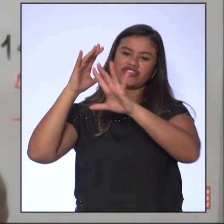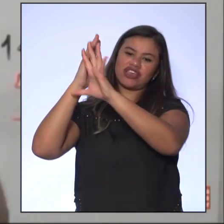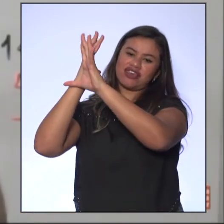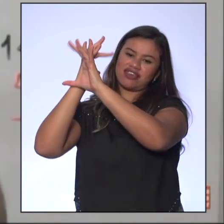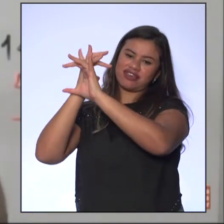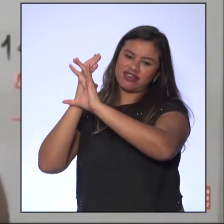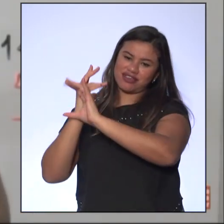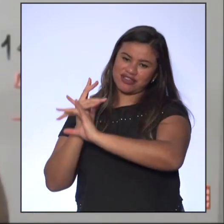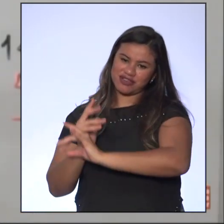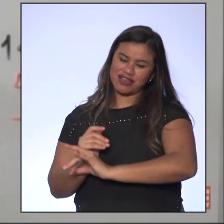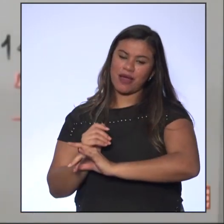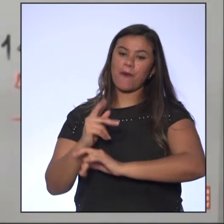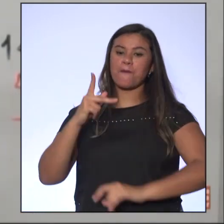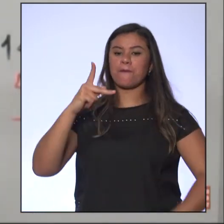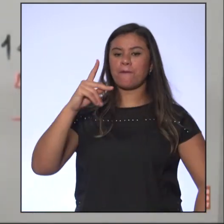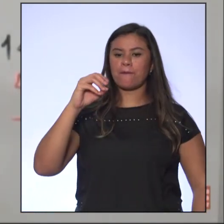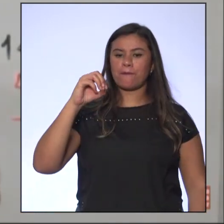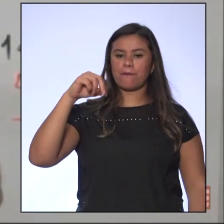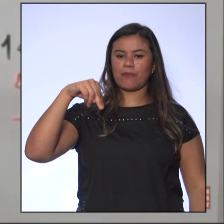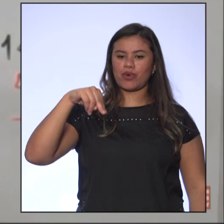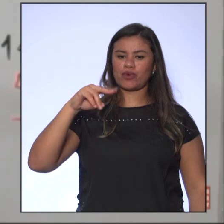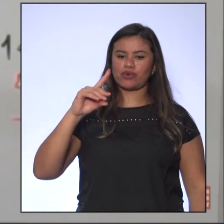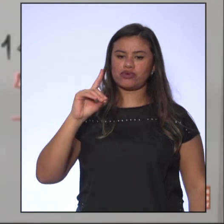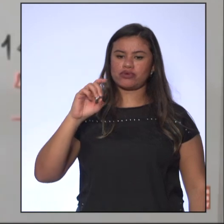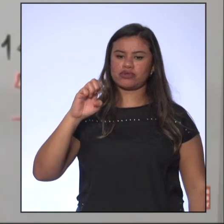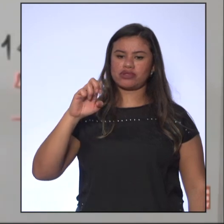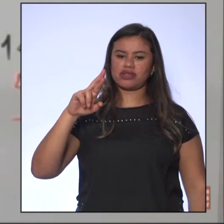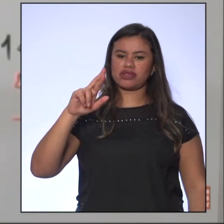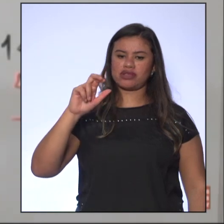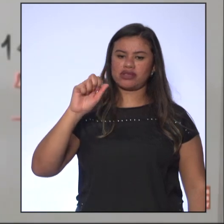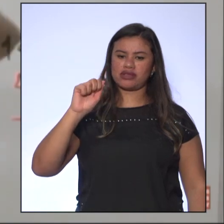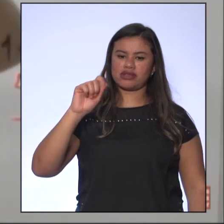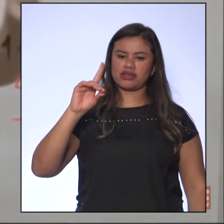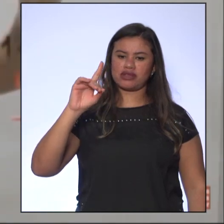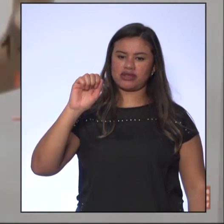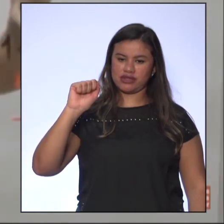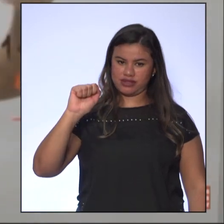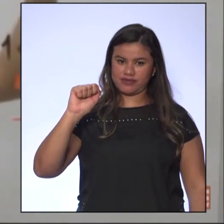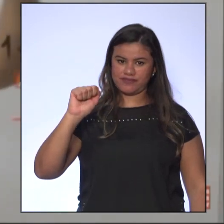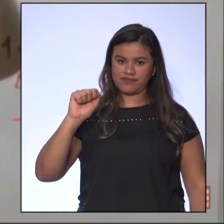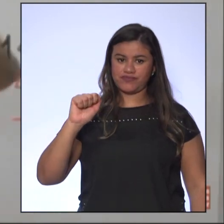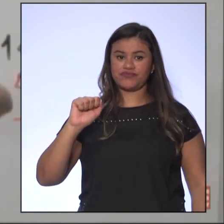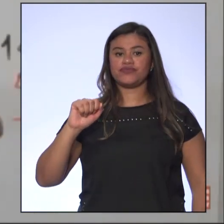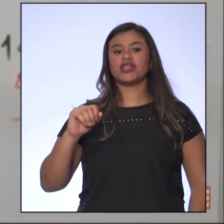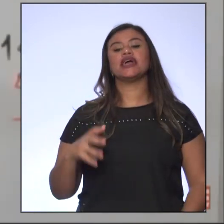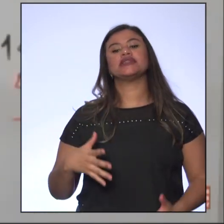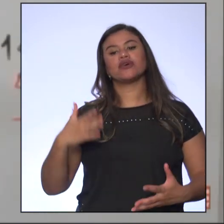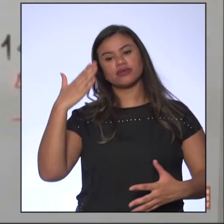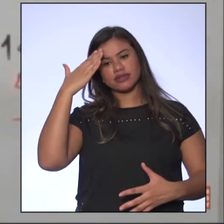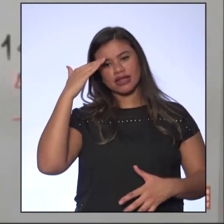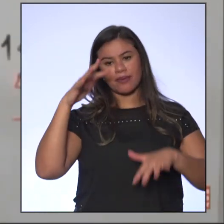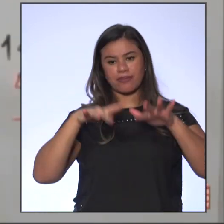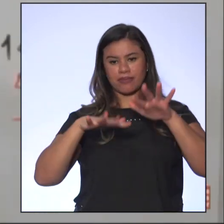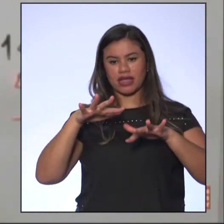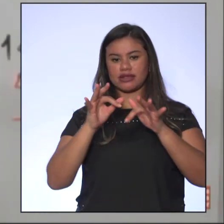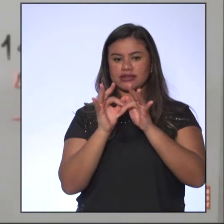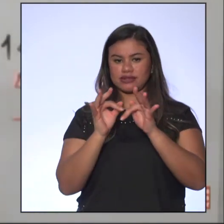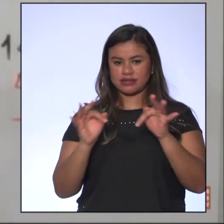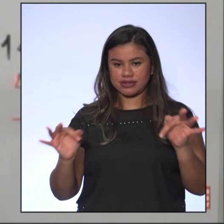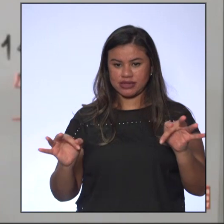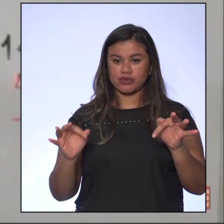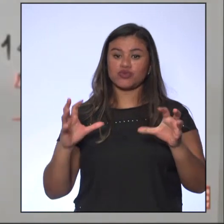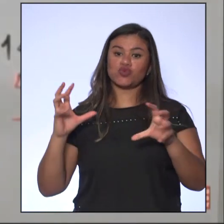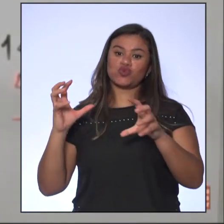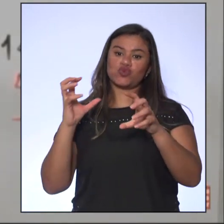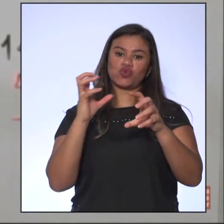aritmética ponderada, tá bom? Então, já sabe a média simples, soma todo mundo e divide pelo total. Já sabe